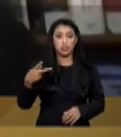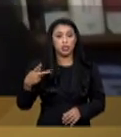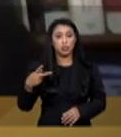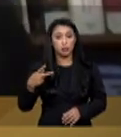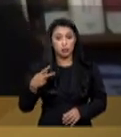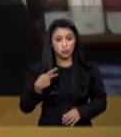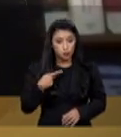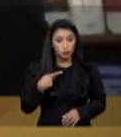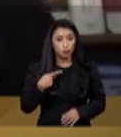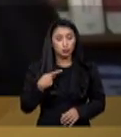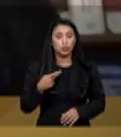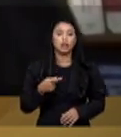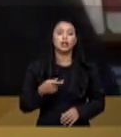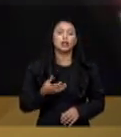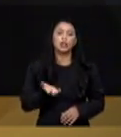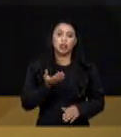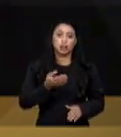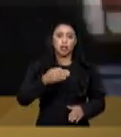Público